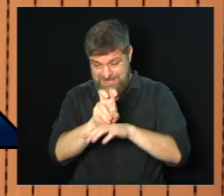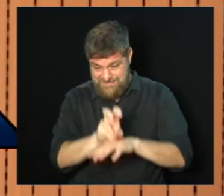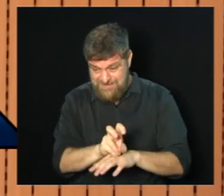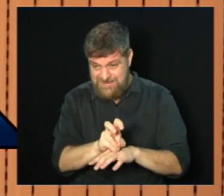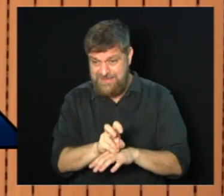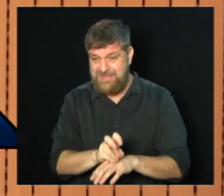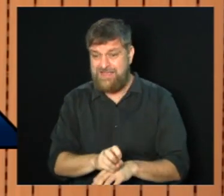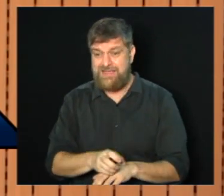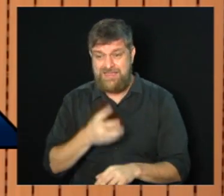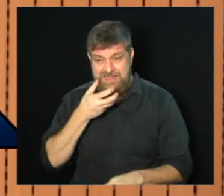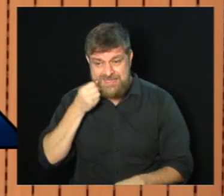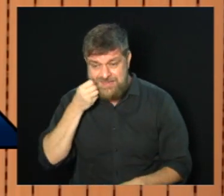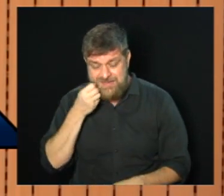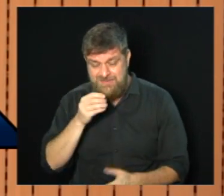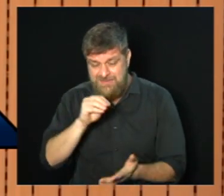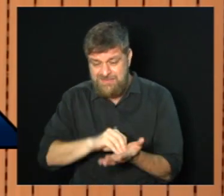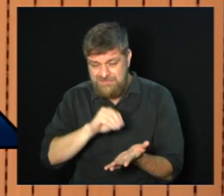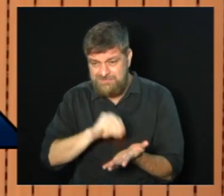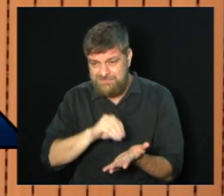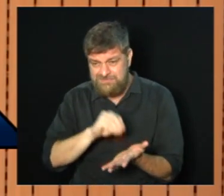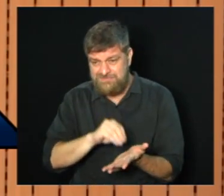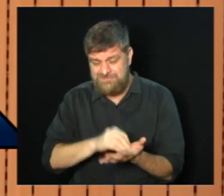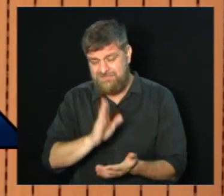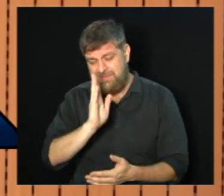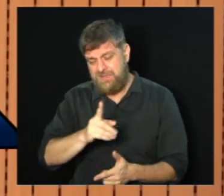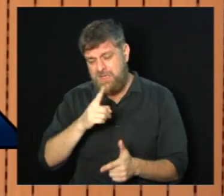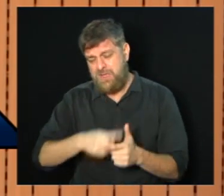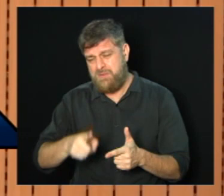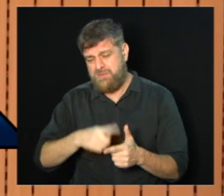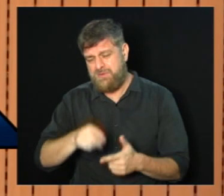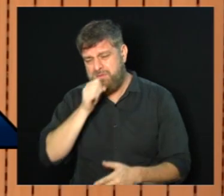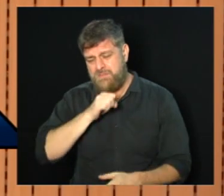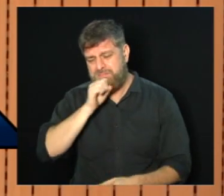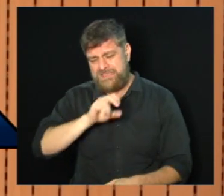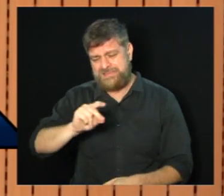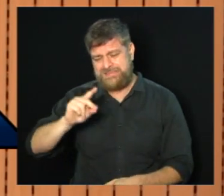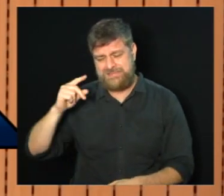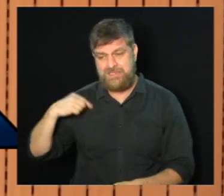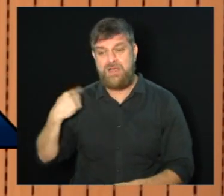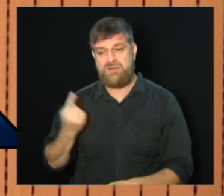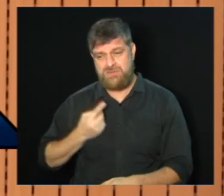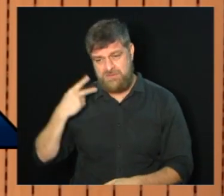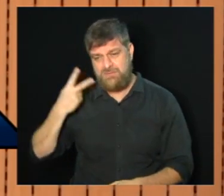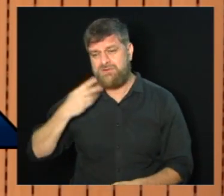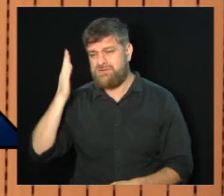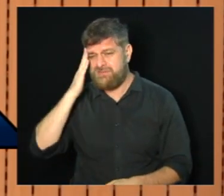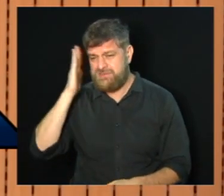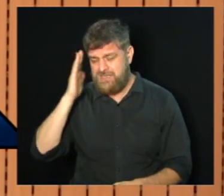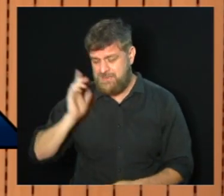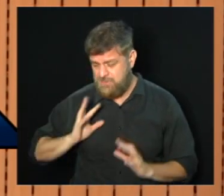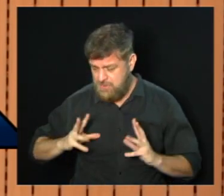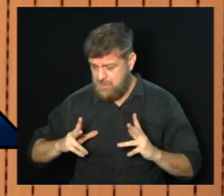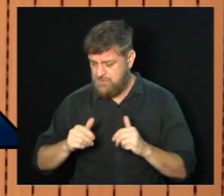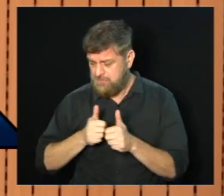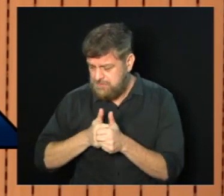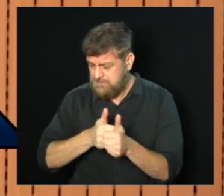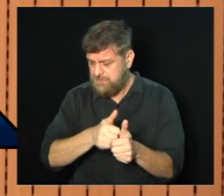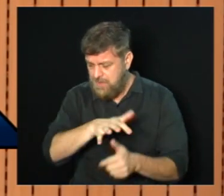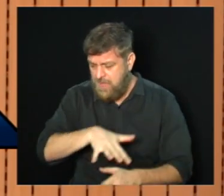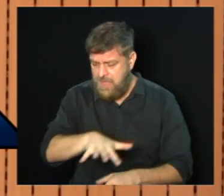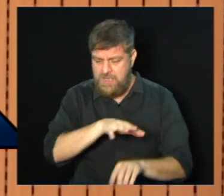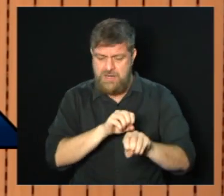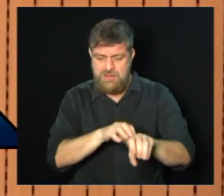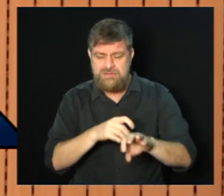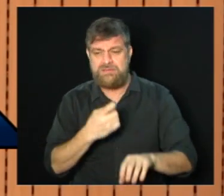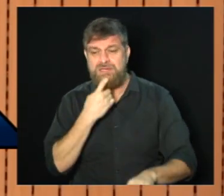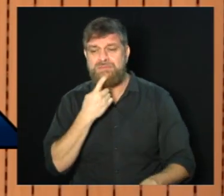infantil. Isso é antigo e sabido por todos os vereadores e por todos que acompanham a educação na cidade